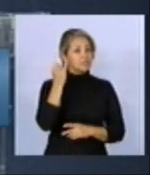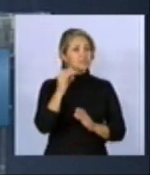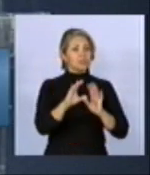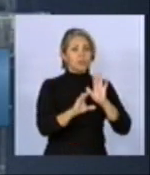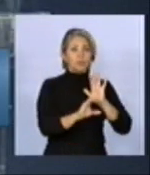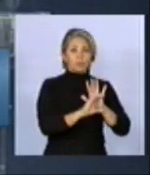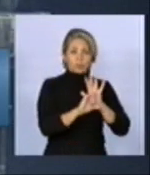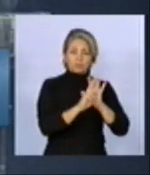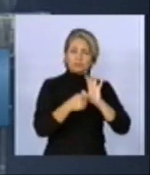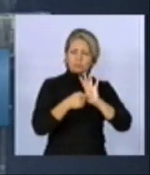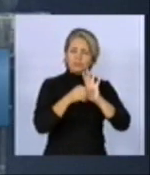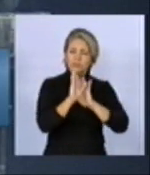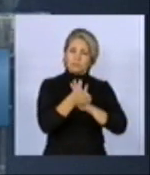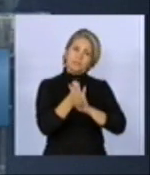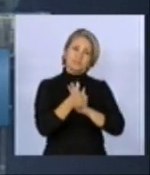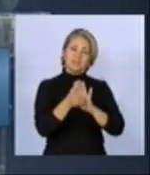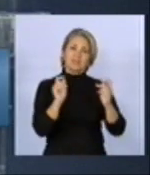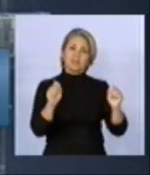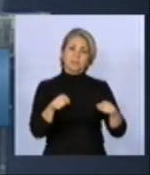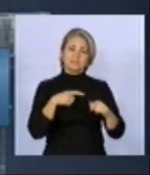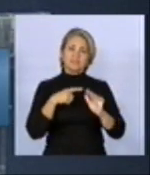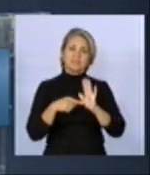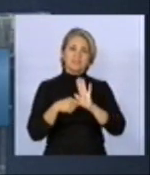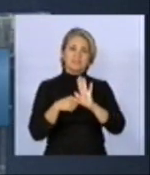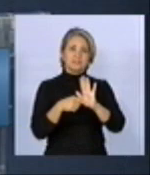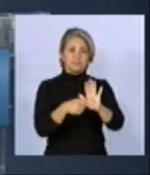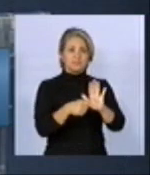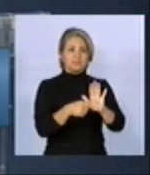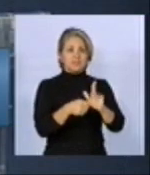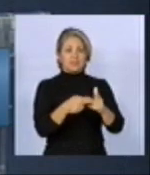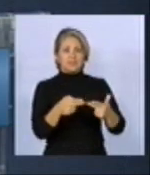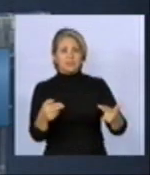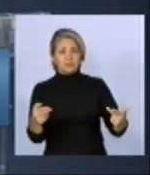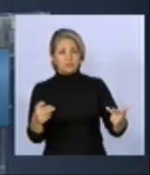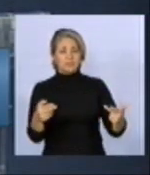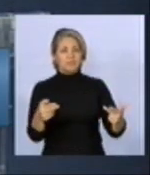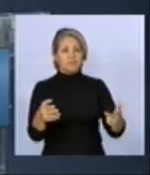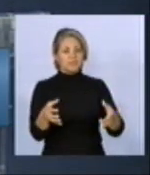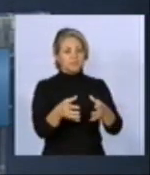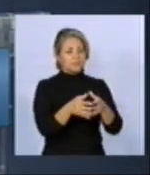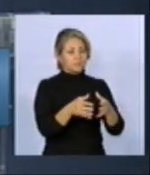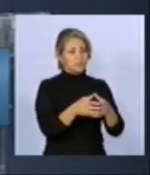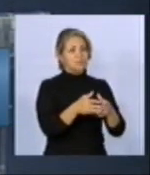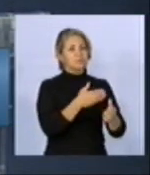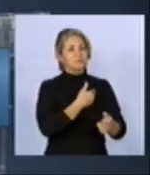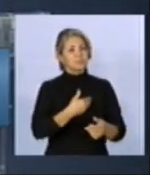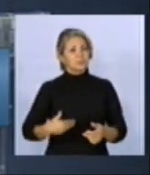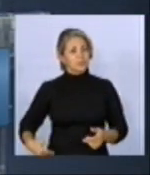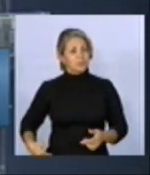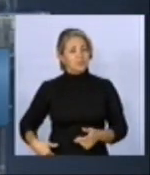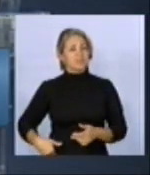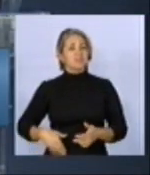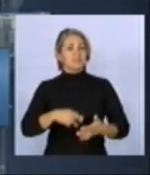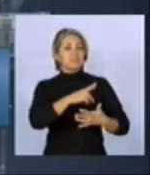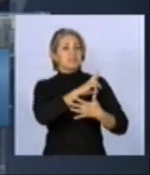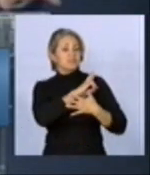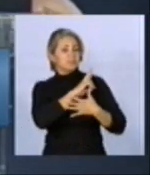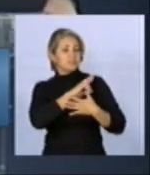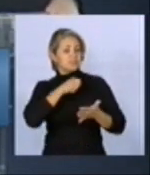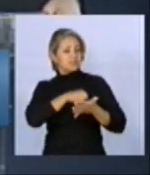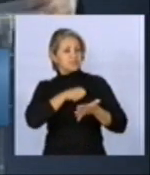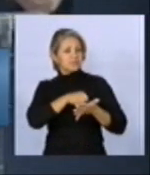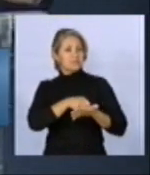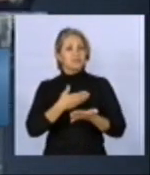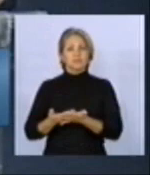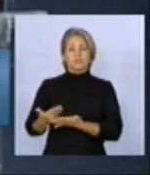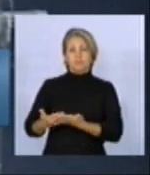apontou e colocou então né Essa atribuição né em algum medida pro órgão Estadual ambiental competente que vai exigir os estudos